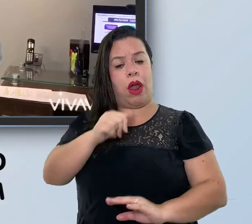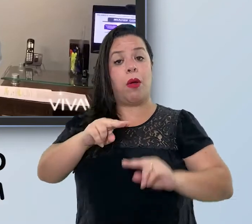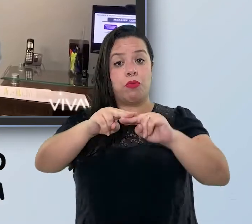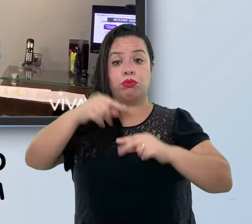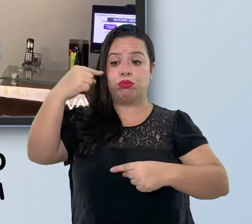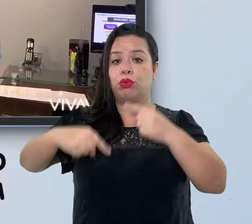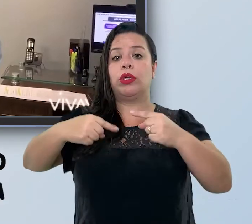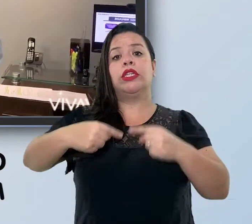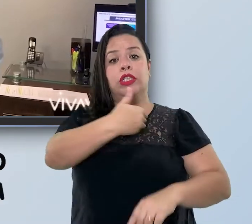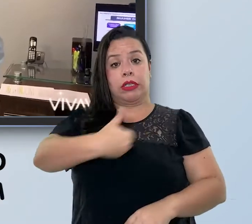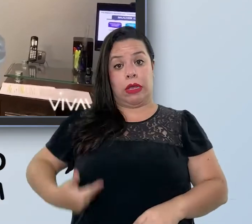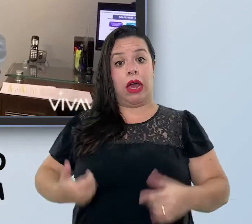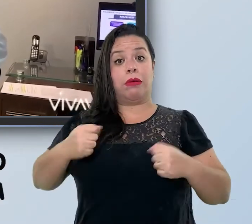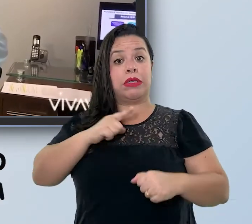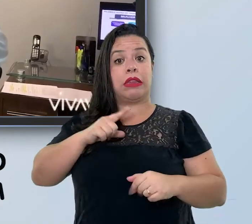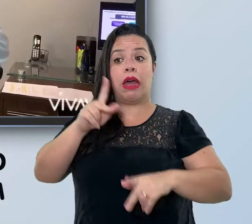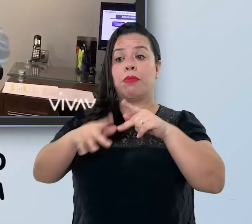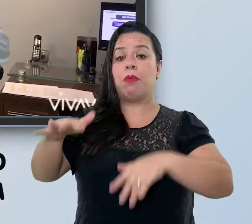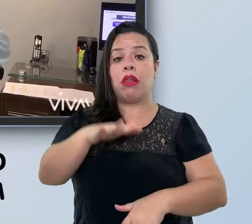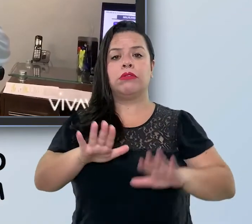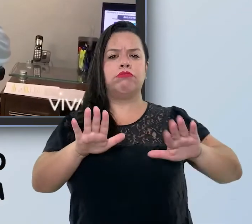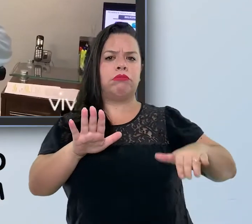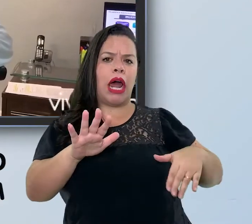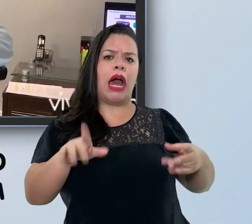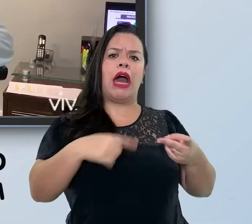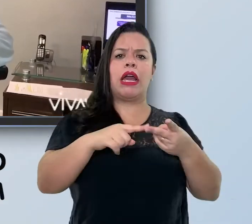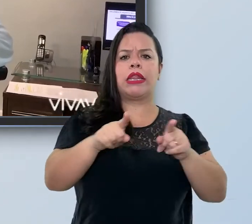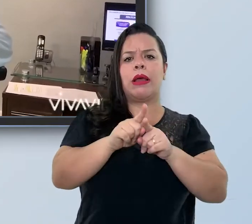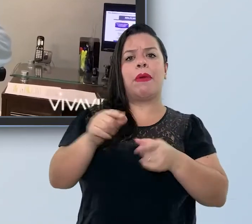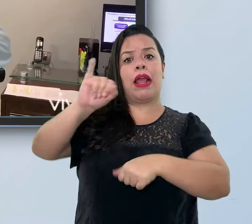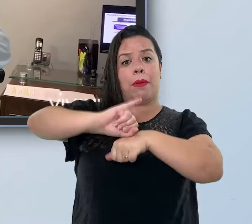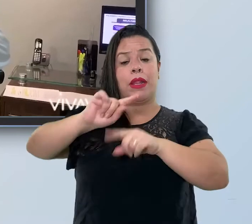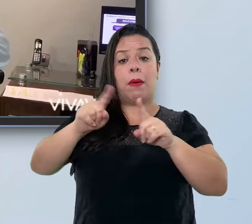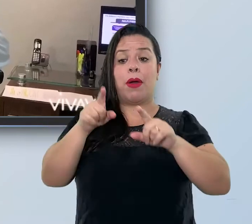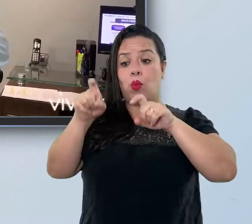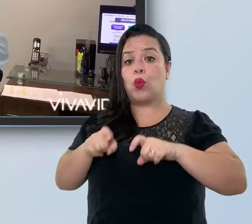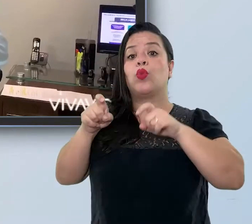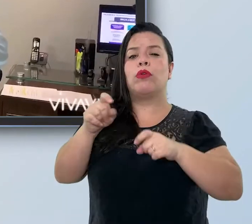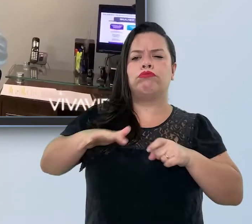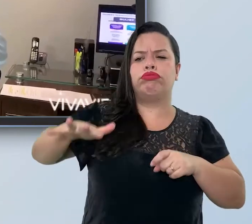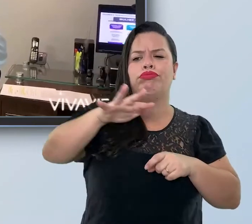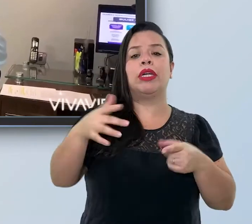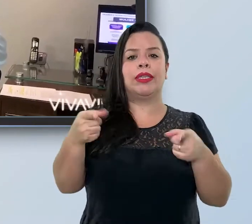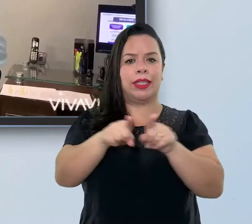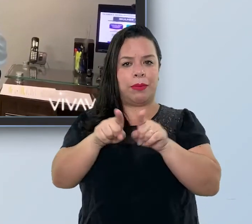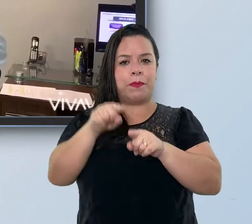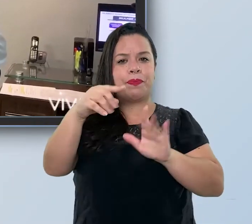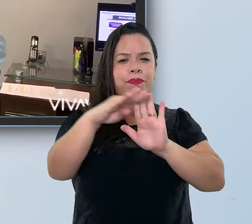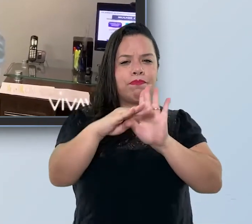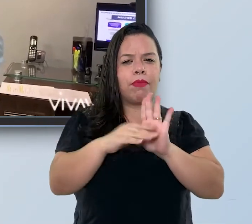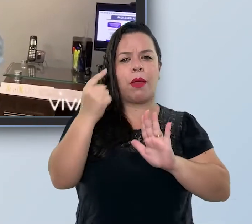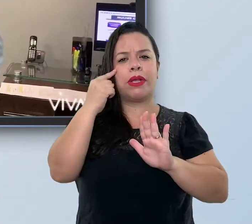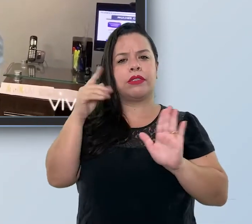que chegar na ponta do Estado, no litoral, na capital, mas também em todo o interior. E este programa Pensando as